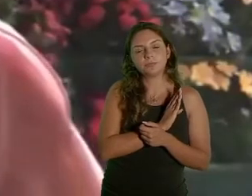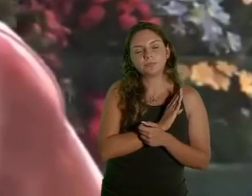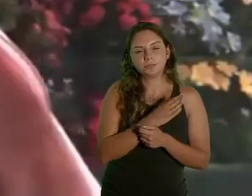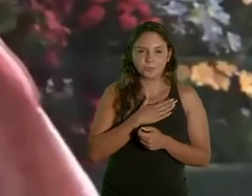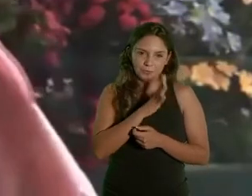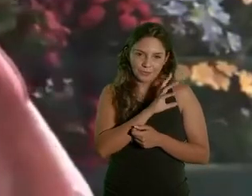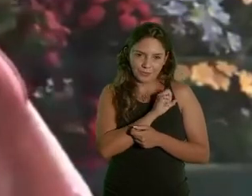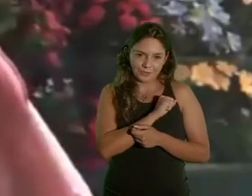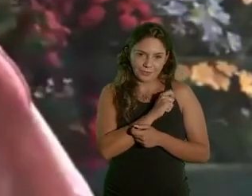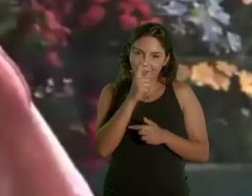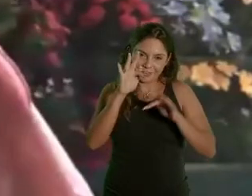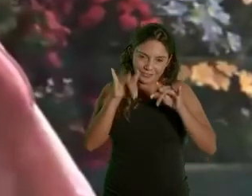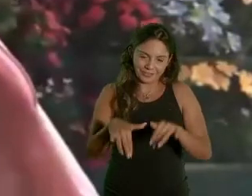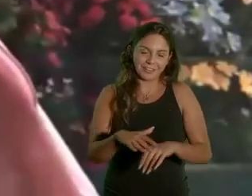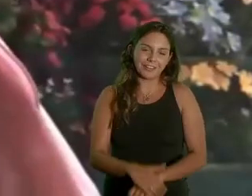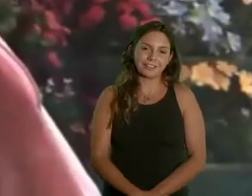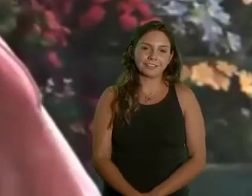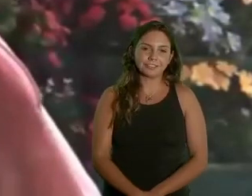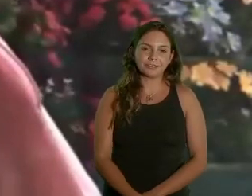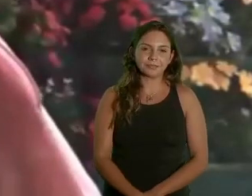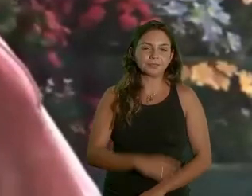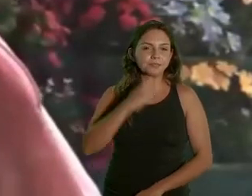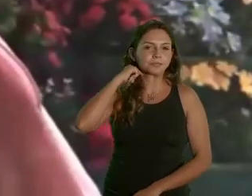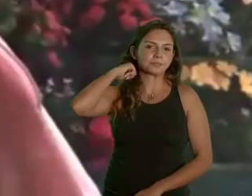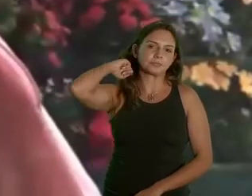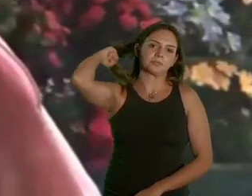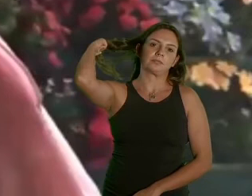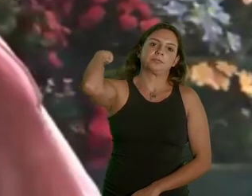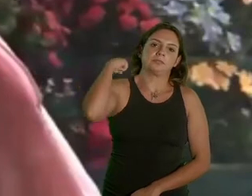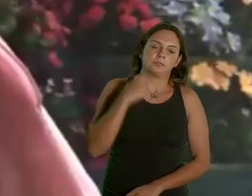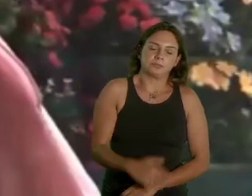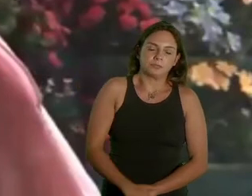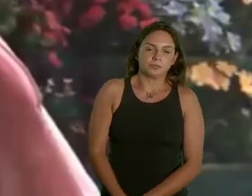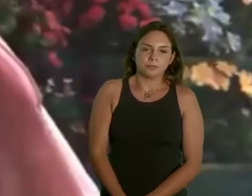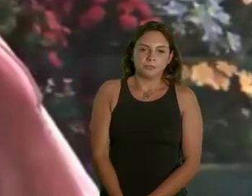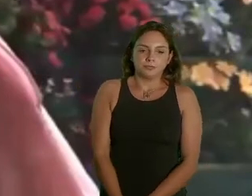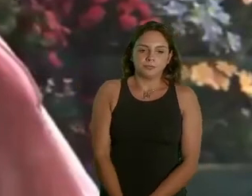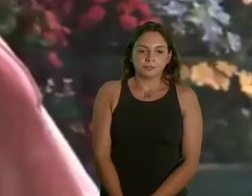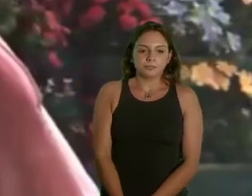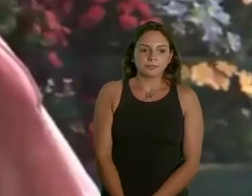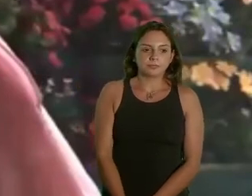meu amor sem fim pelos olhinhos.